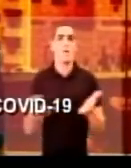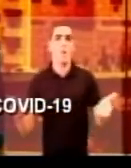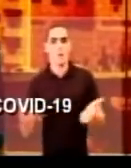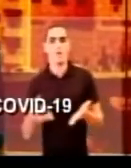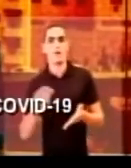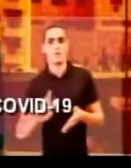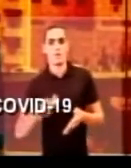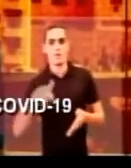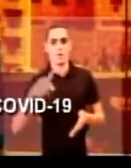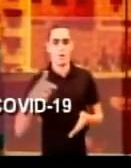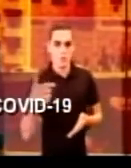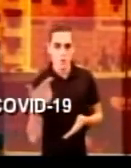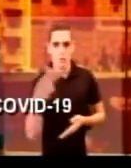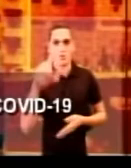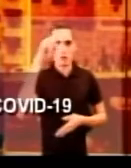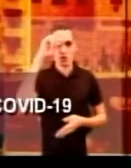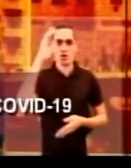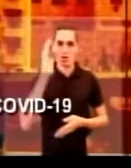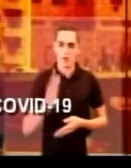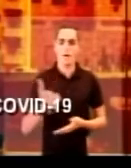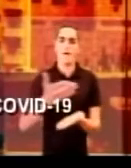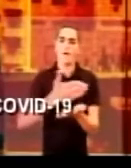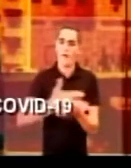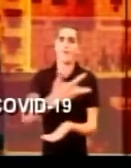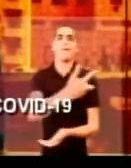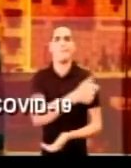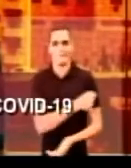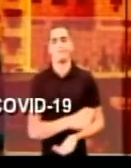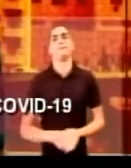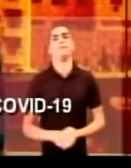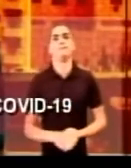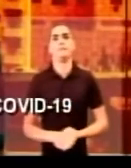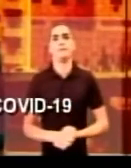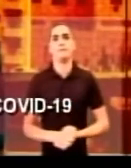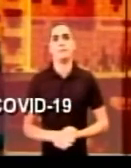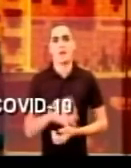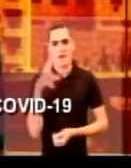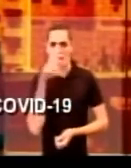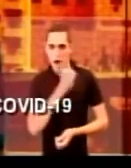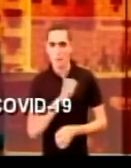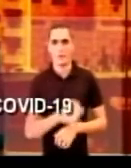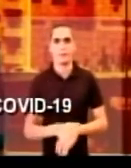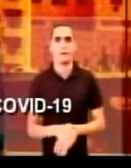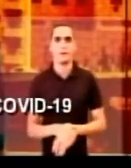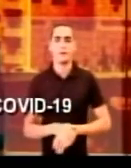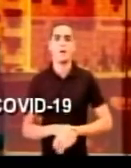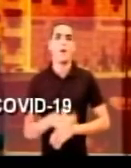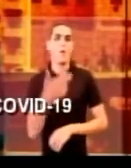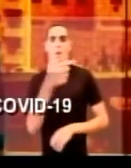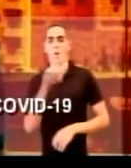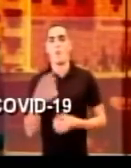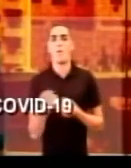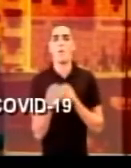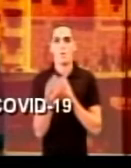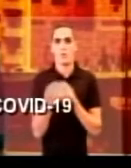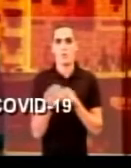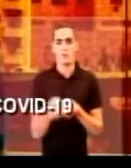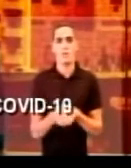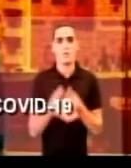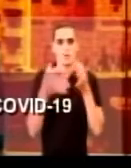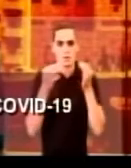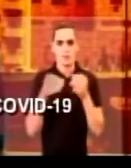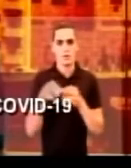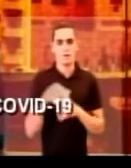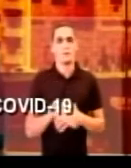vacinação. Tá? Outra coisa que eu gostaria de chamar a atenção,